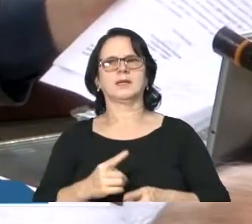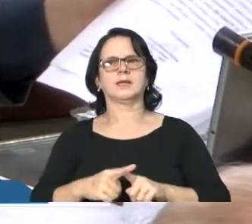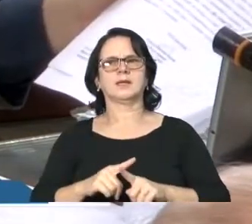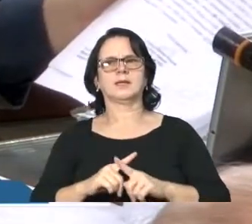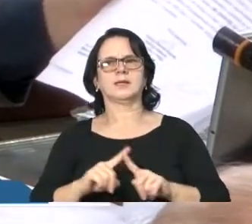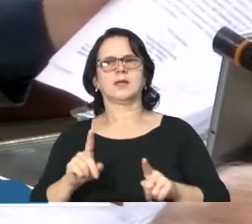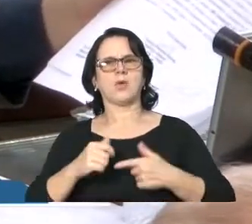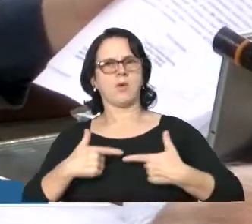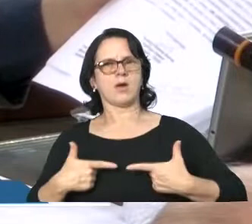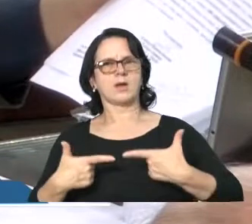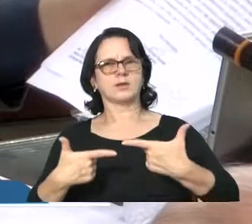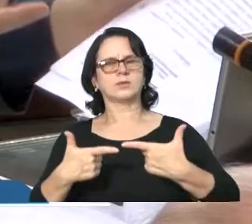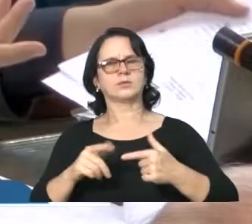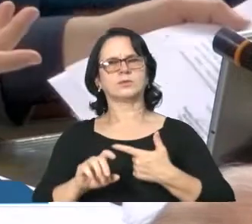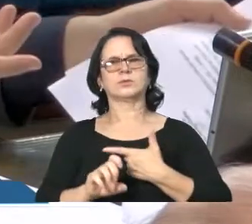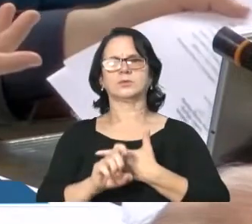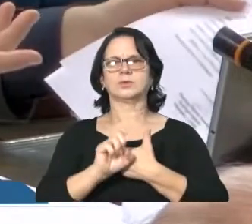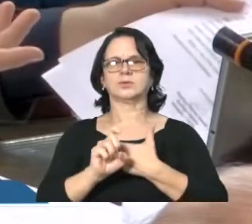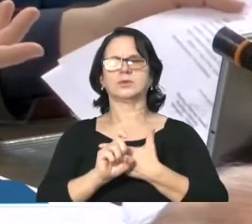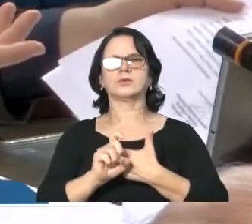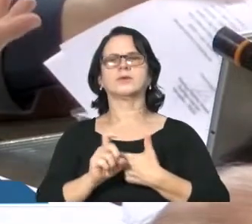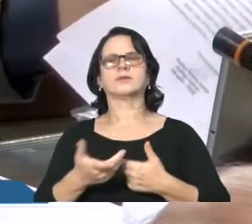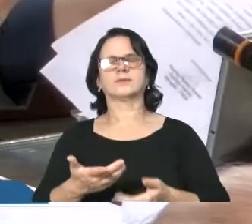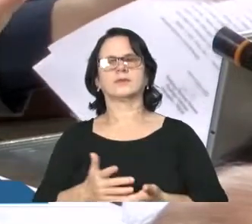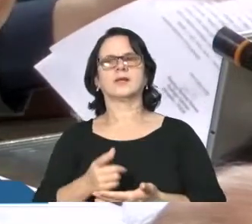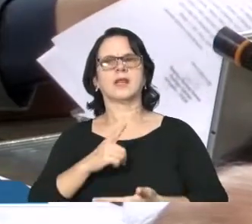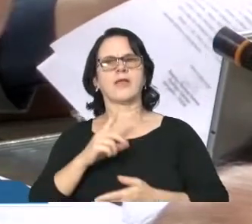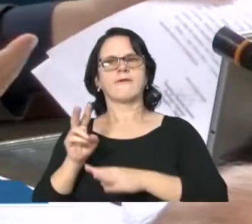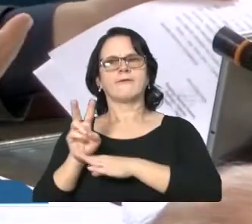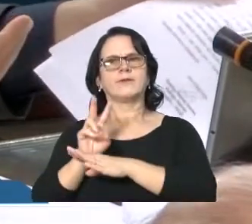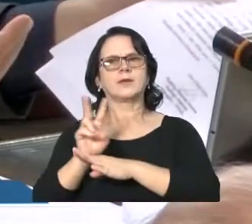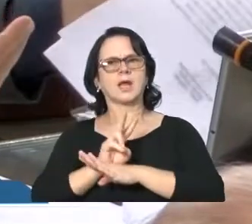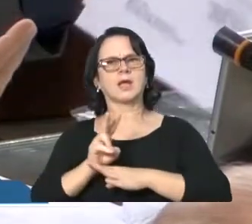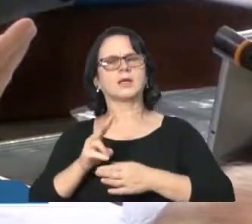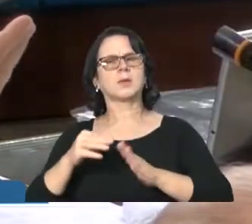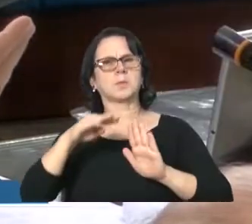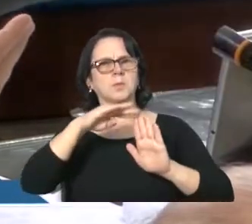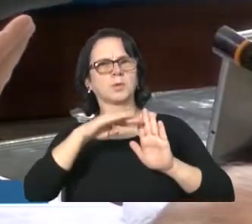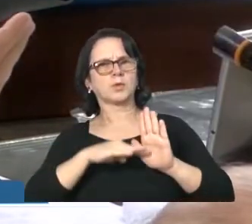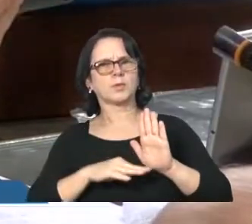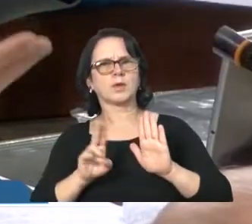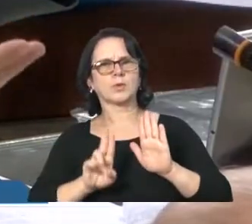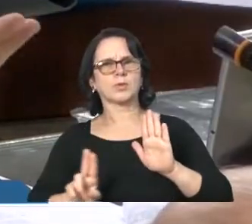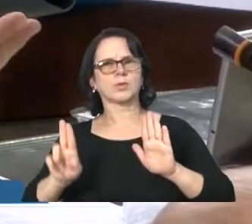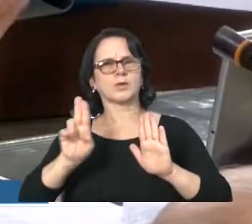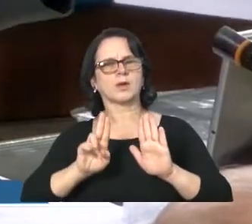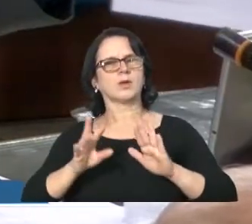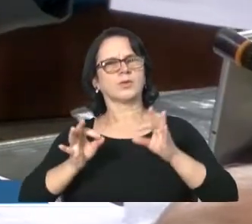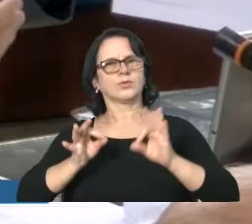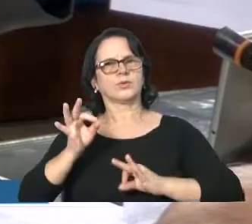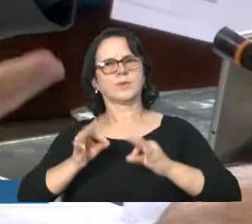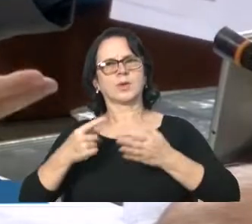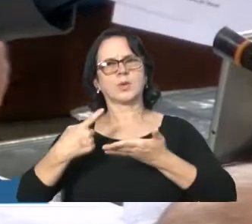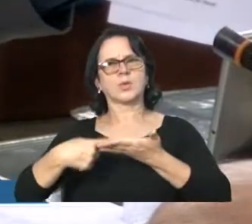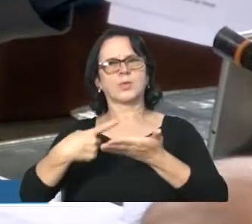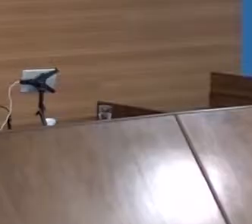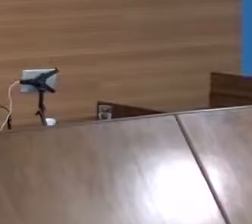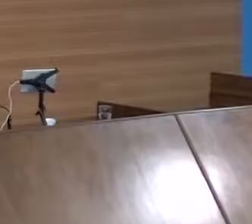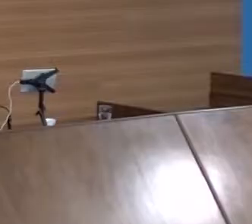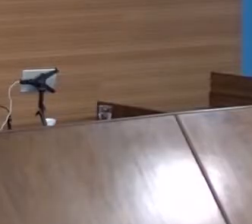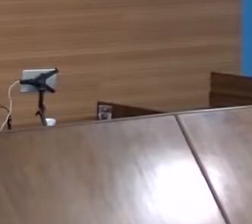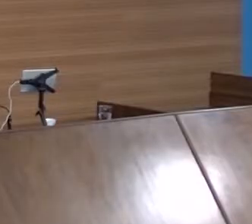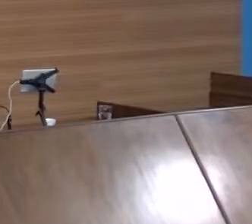para o retorno ou formal dos trabalhos realizados pelos grupos artísticos de Cubatão na ordem do dia o